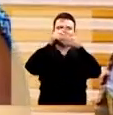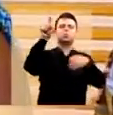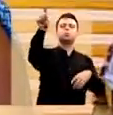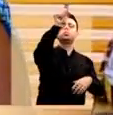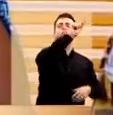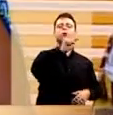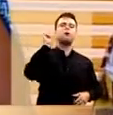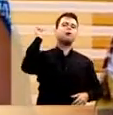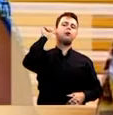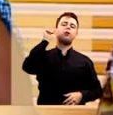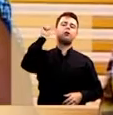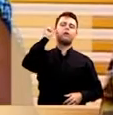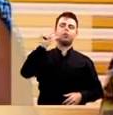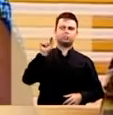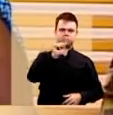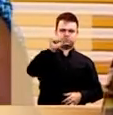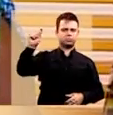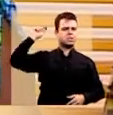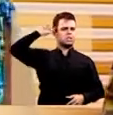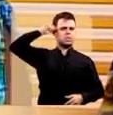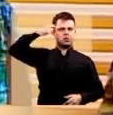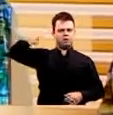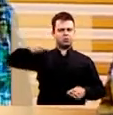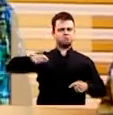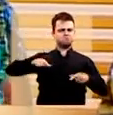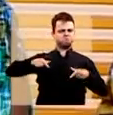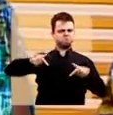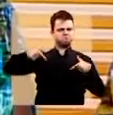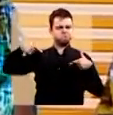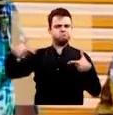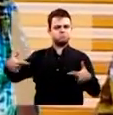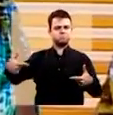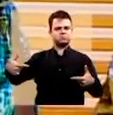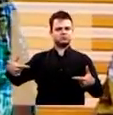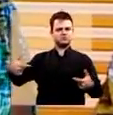você tem uma atuação do feminismo negro muito grande no sentido de empoderar,